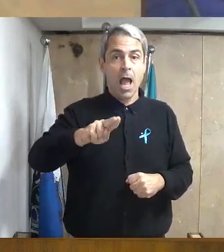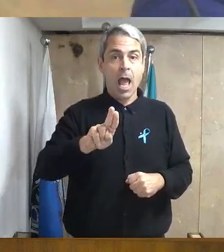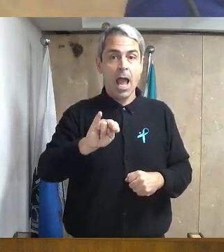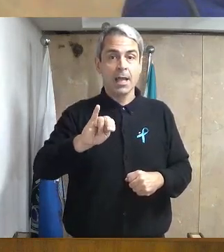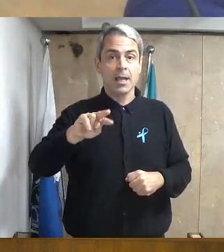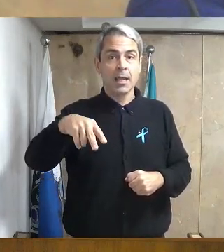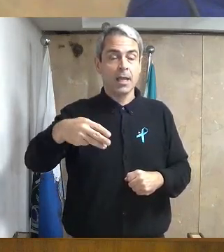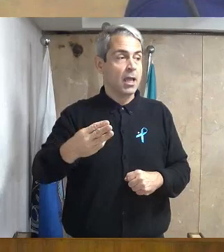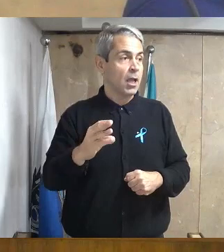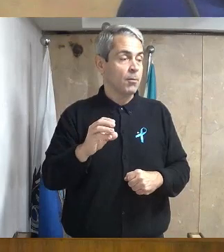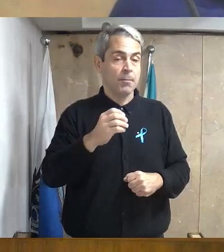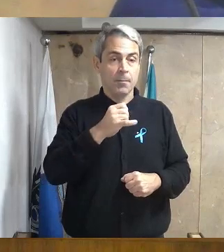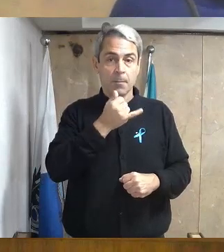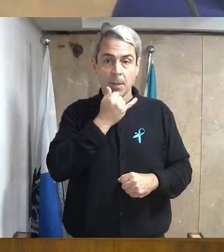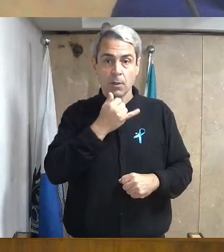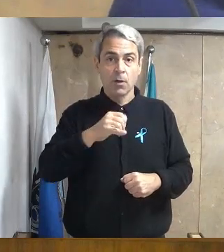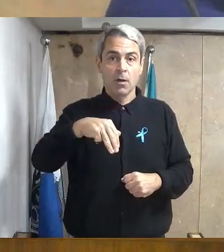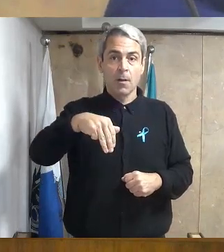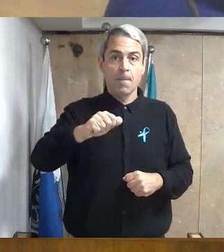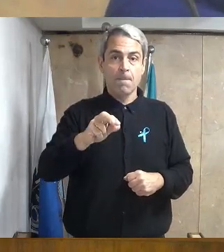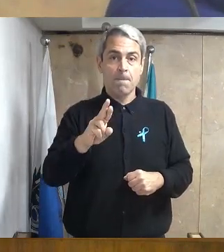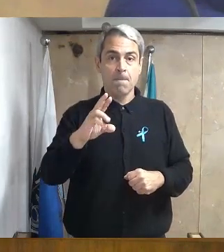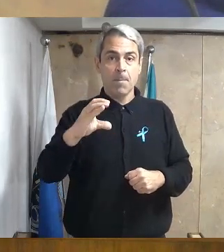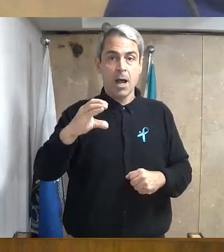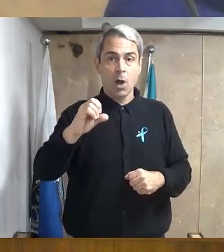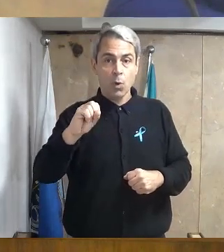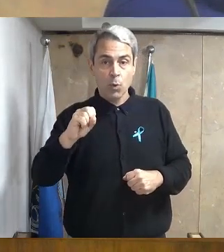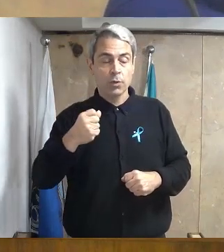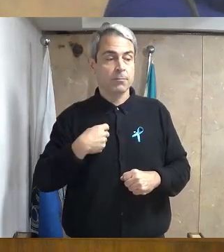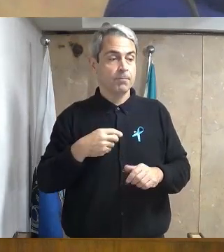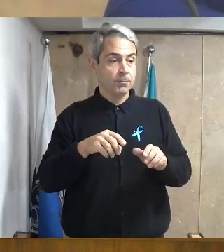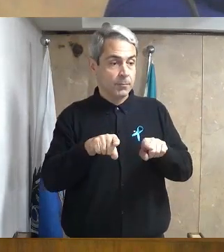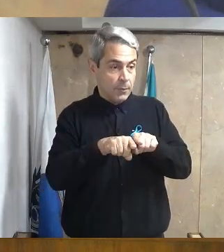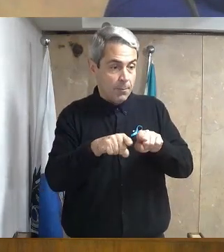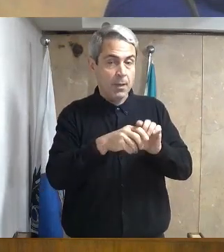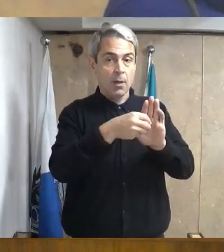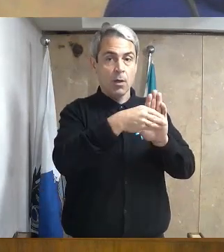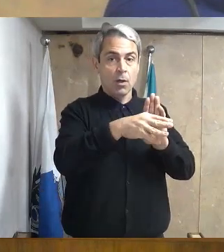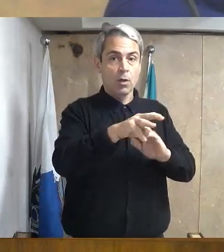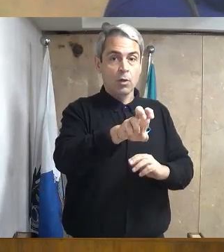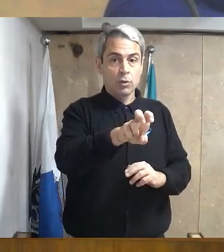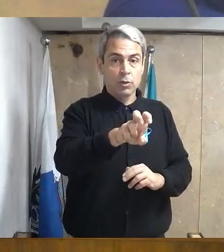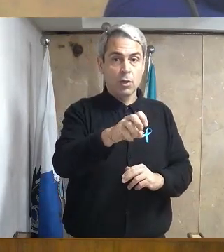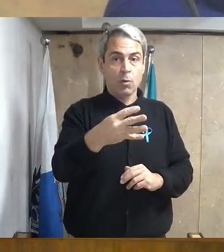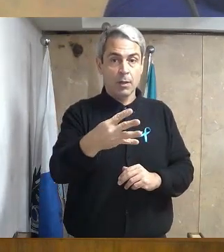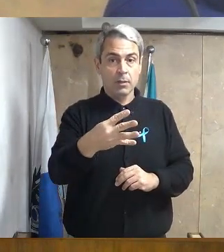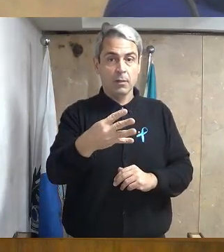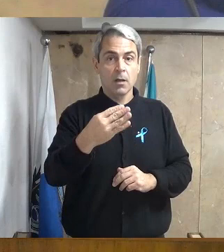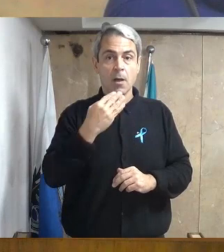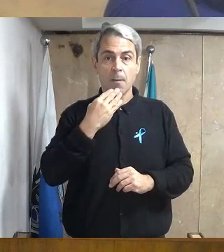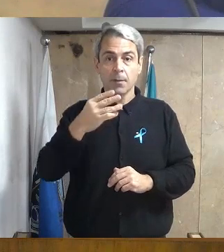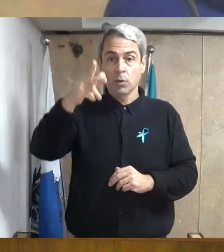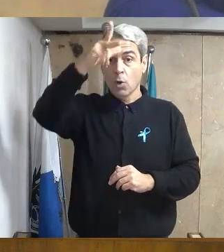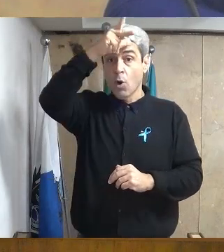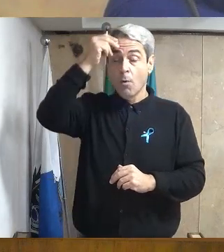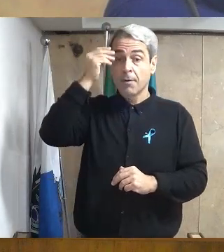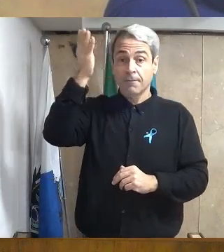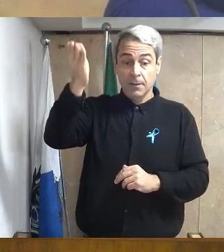Marcos Fernandes de Araújo, com a indicação 4874, solicitando ao excelentíssimo senhor